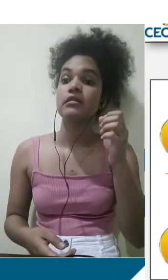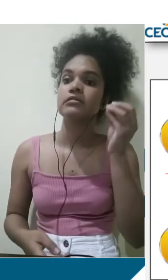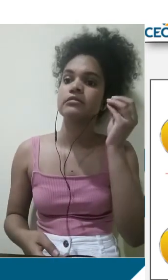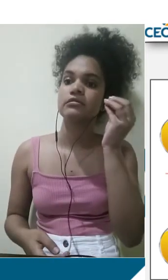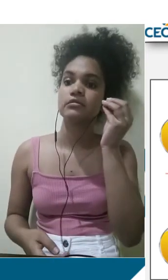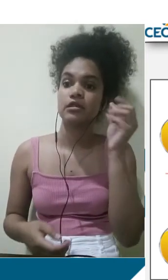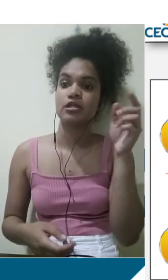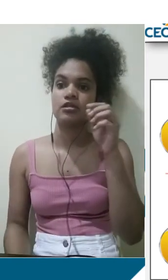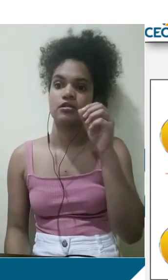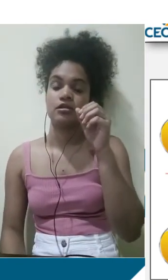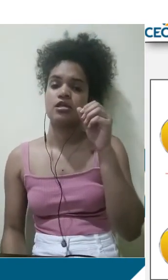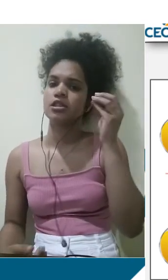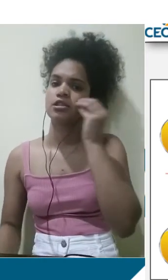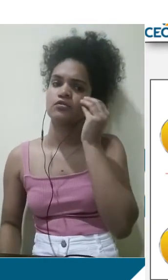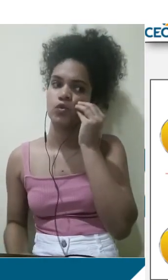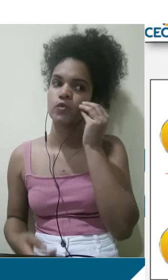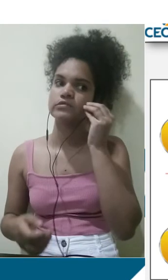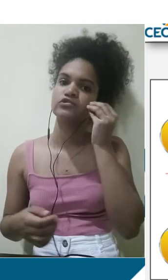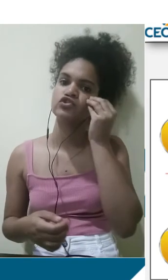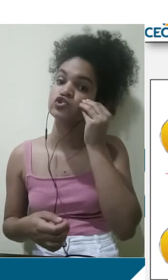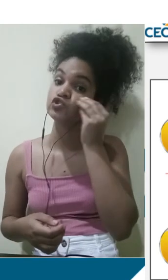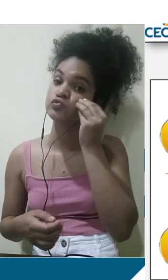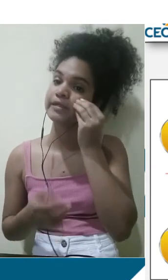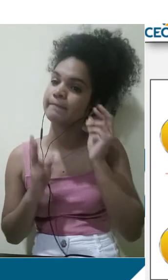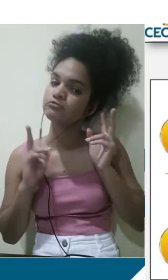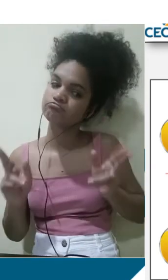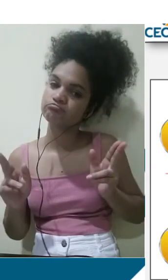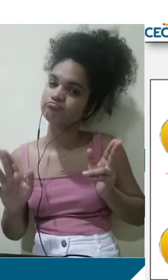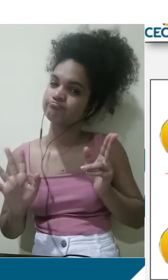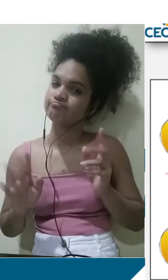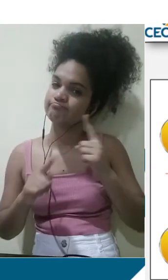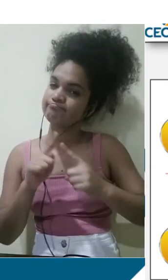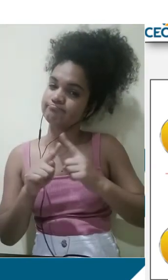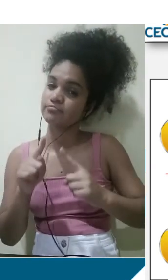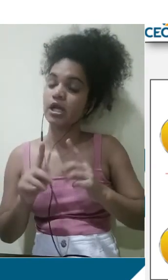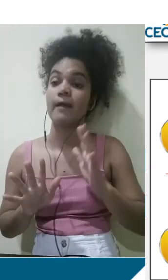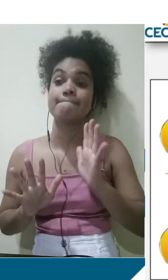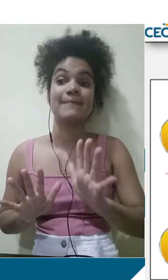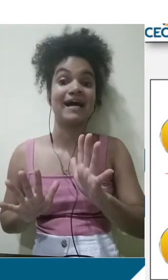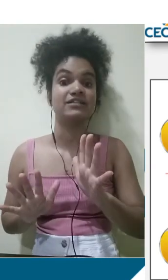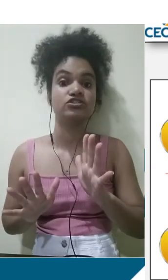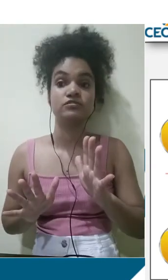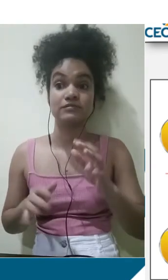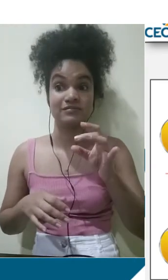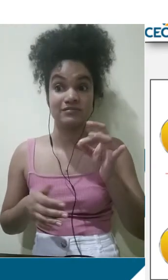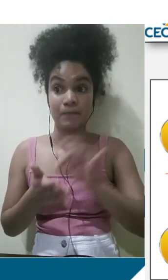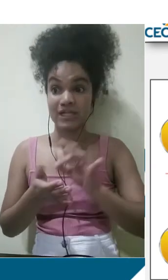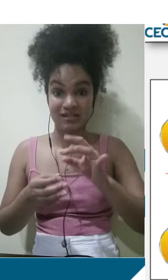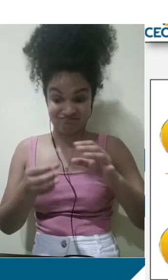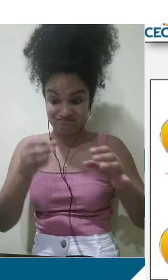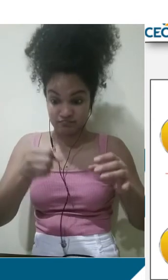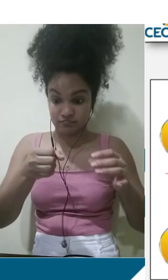O Spallanzani conduziu o mesmo tipo de experimento, só que nesse caso os frascos foram vedados,